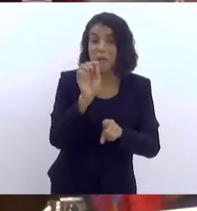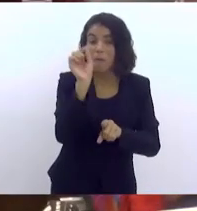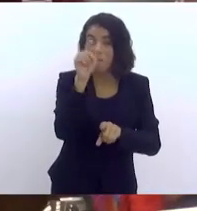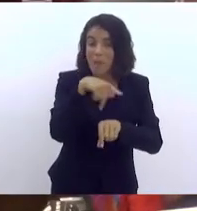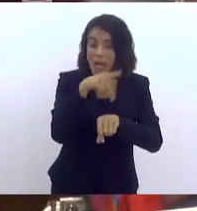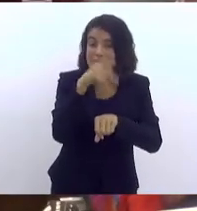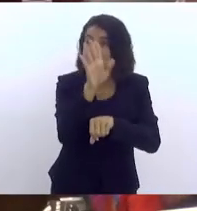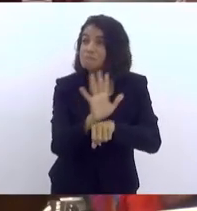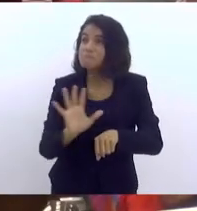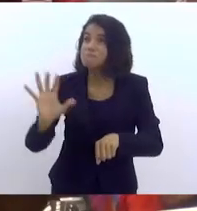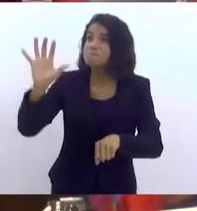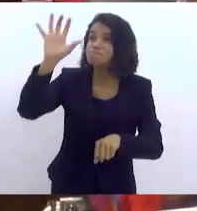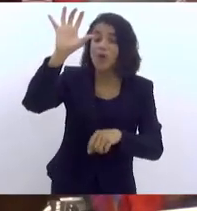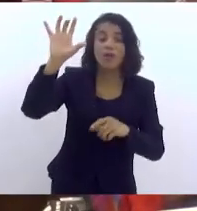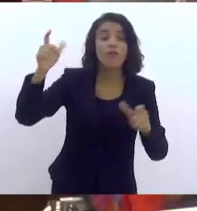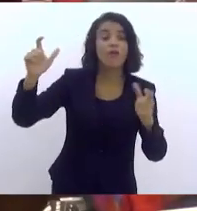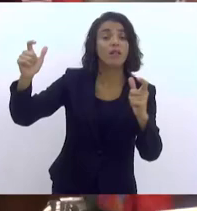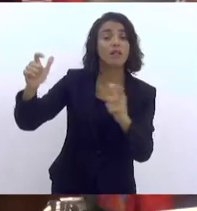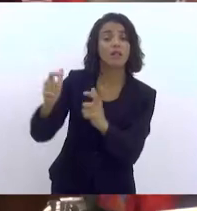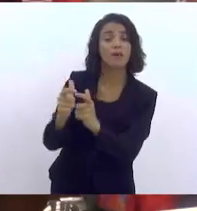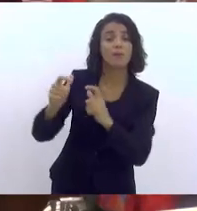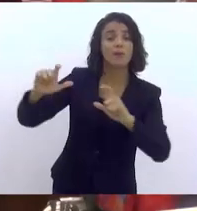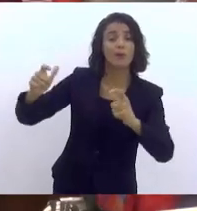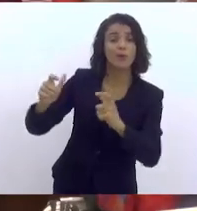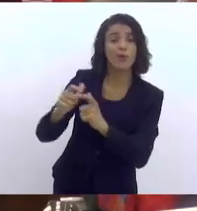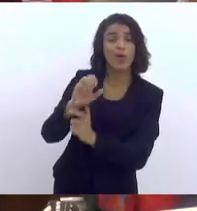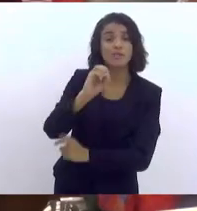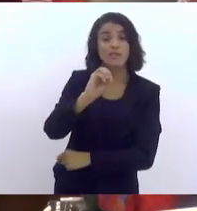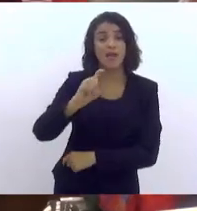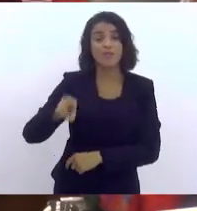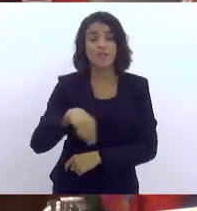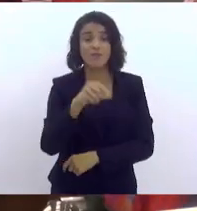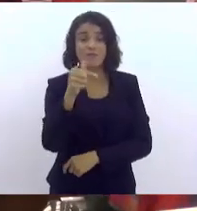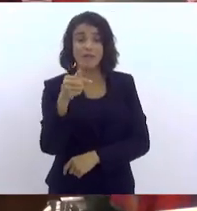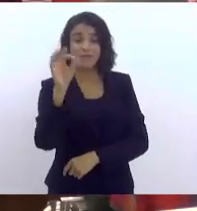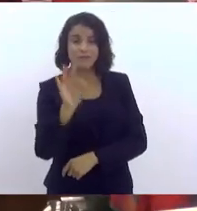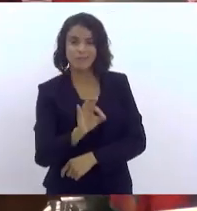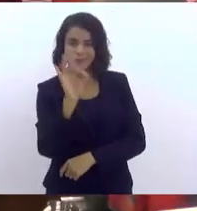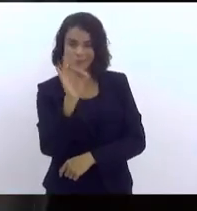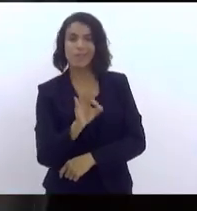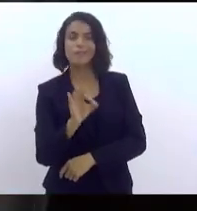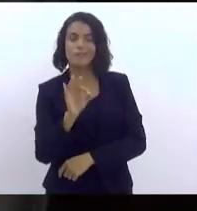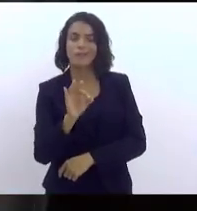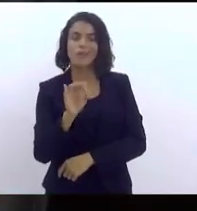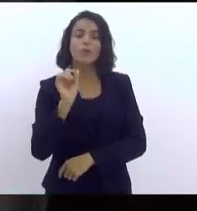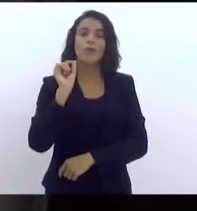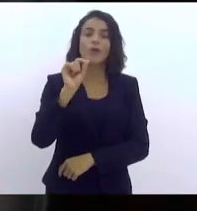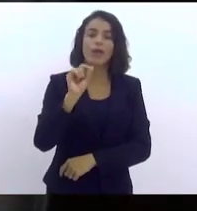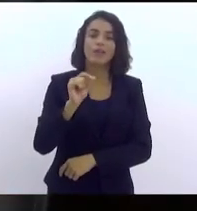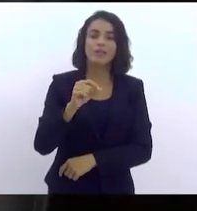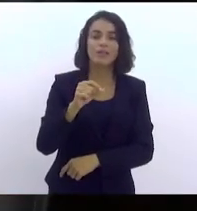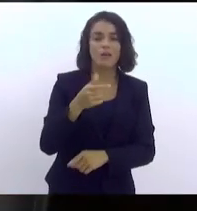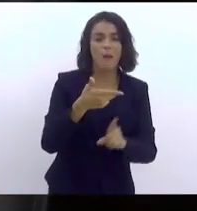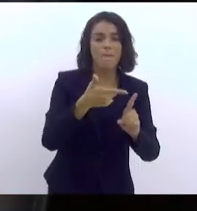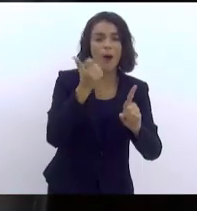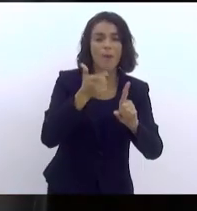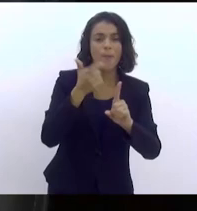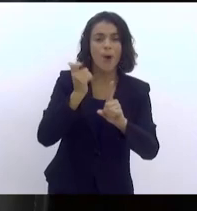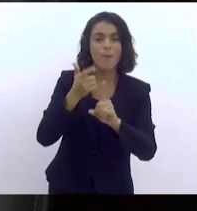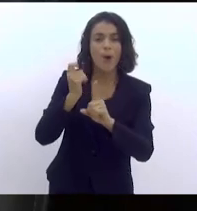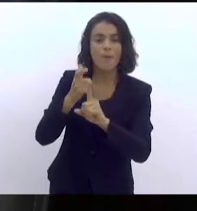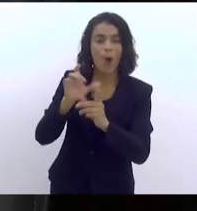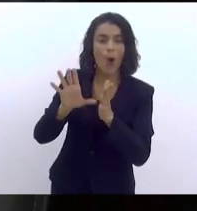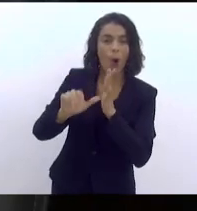houve uma diminuição de 0,7% nos índice de homicídio em relação